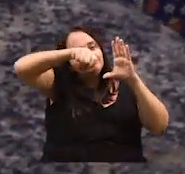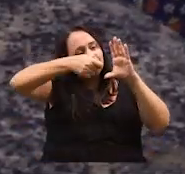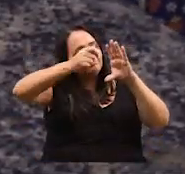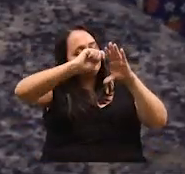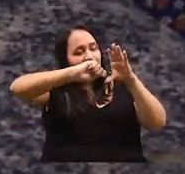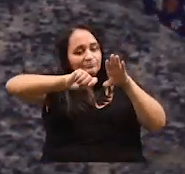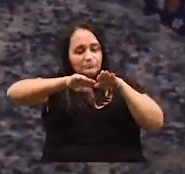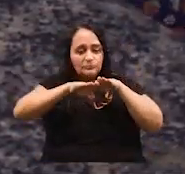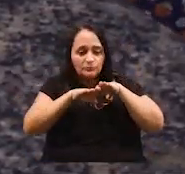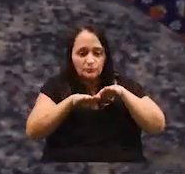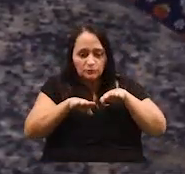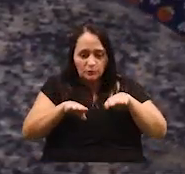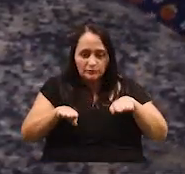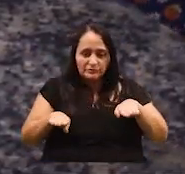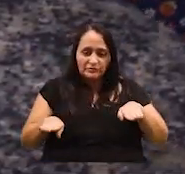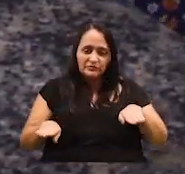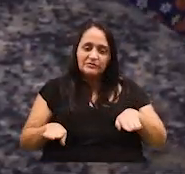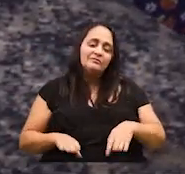Ó.